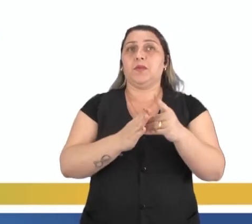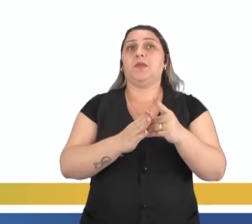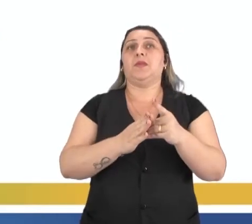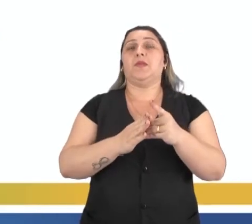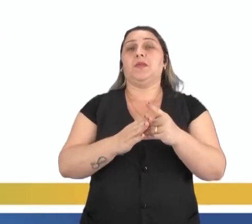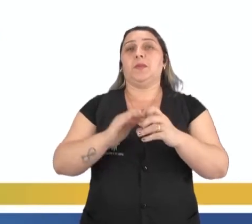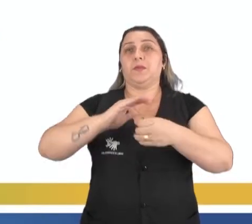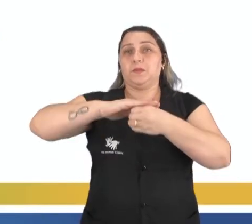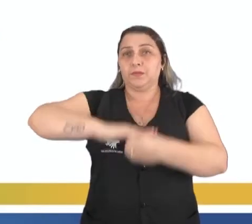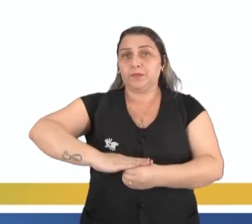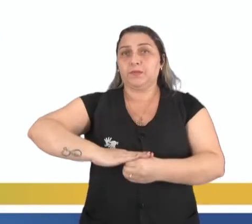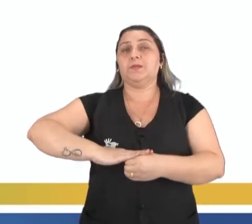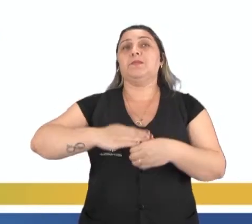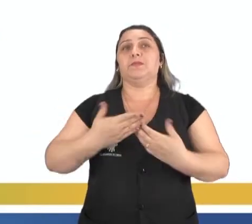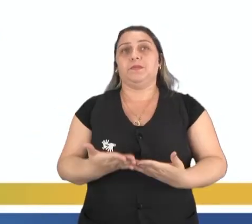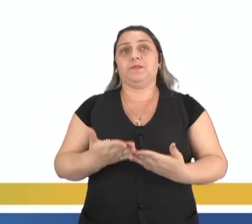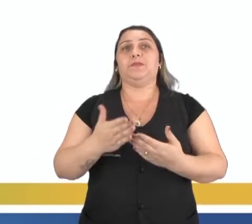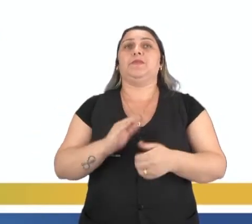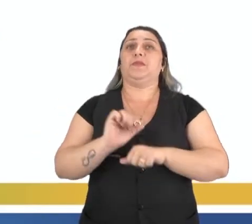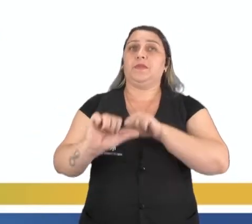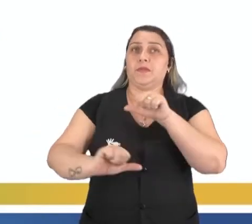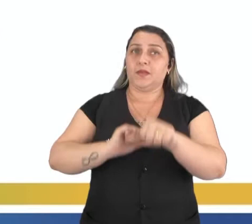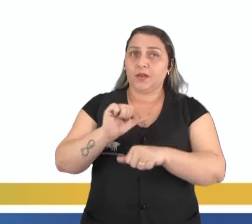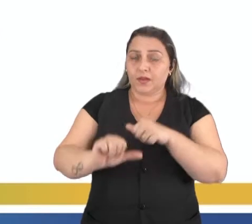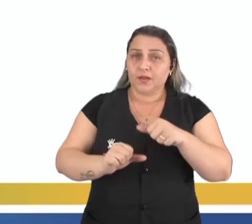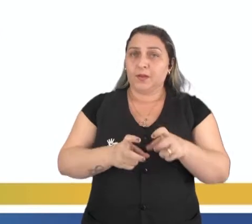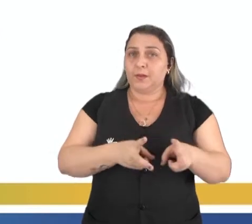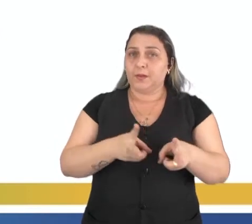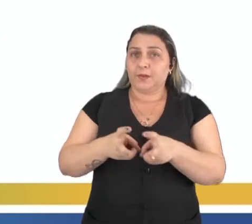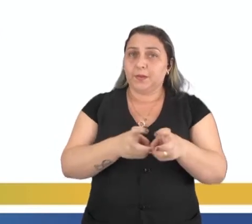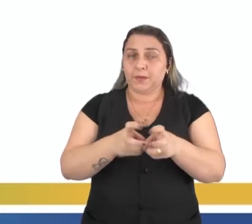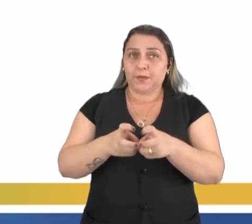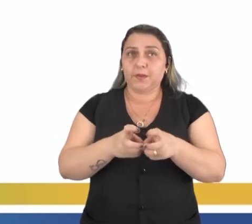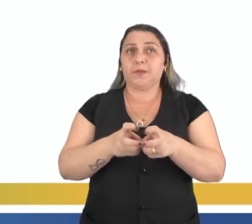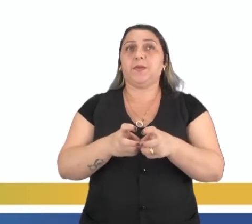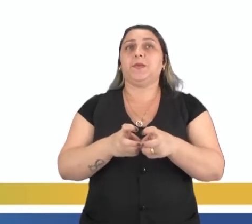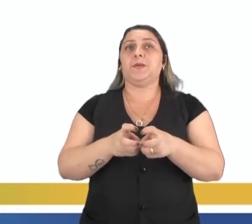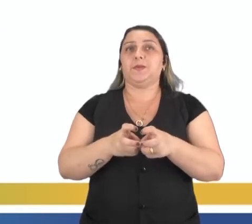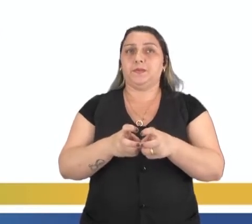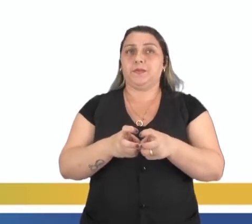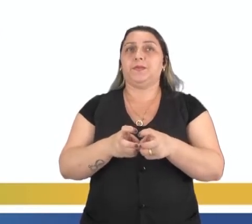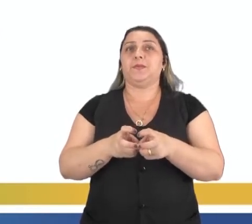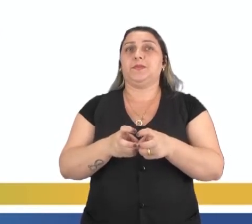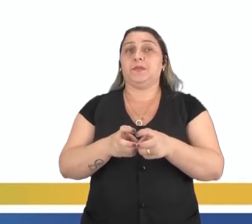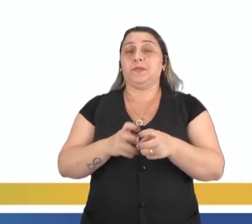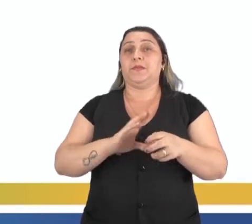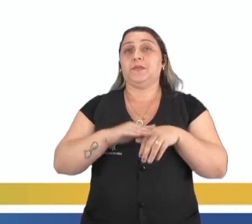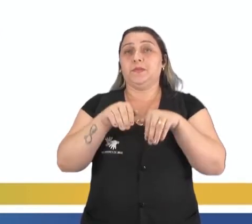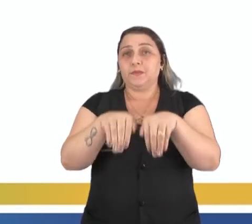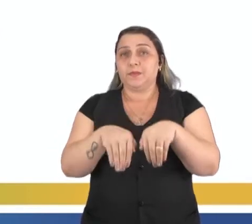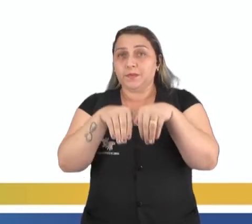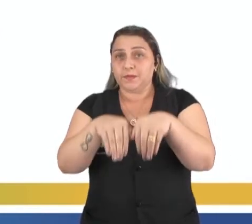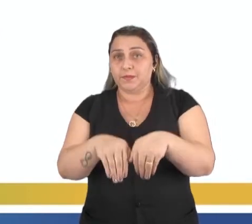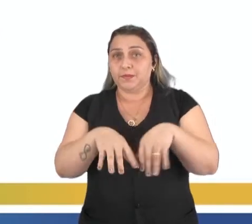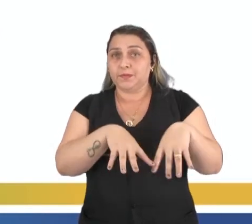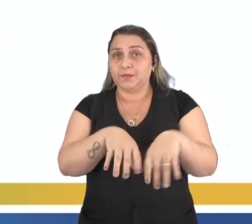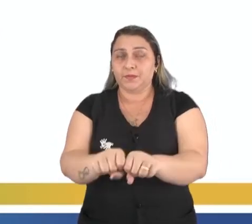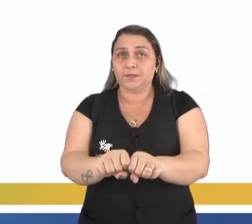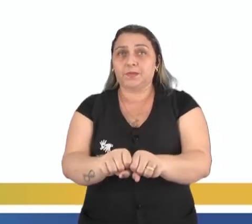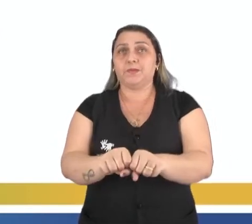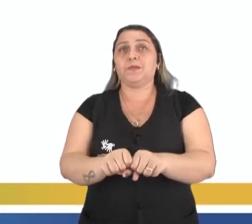potências colonizadoras. Quanto às transformações, colonização e exploração do território